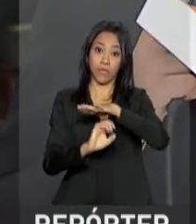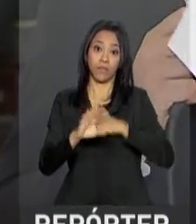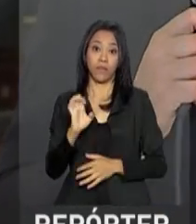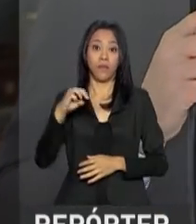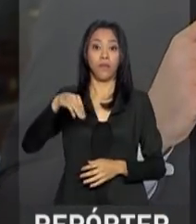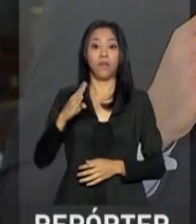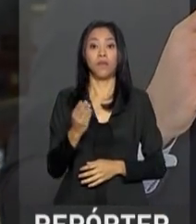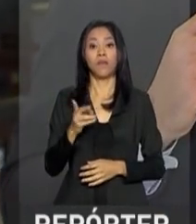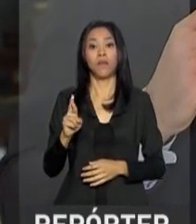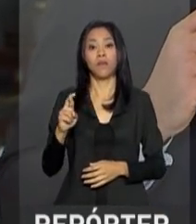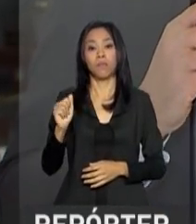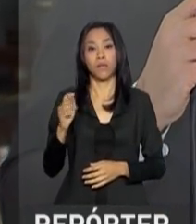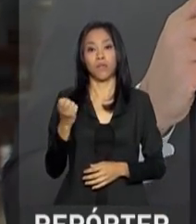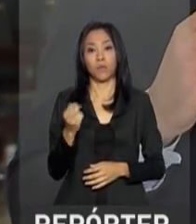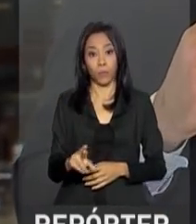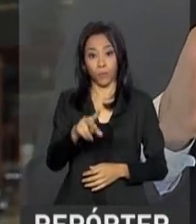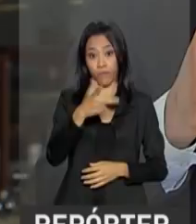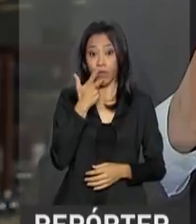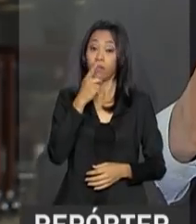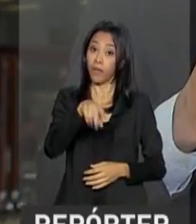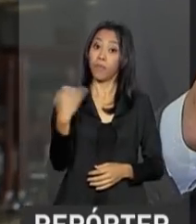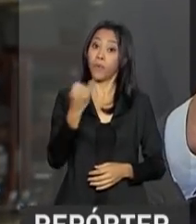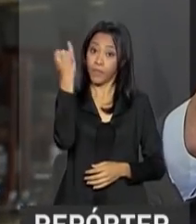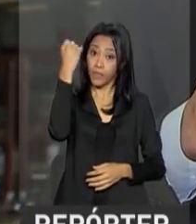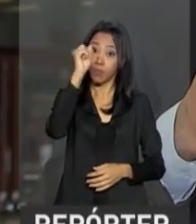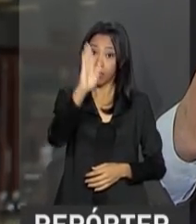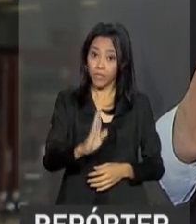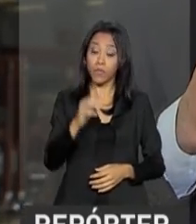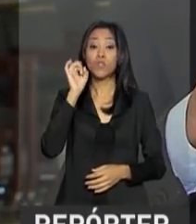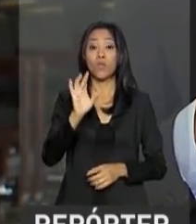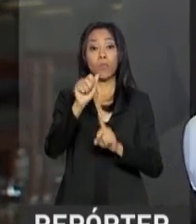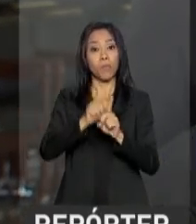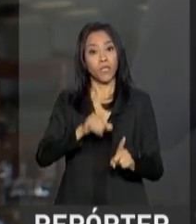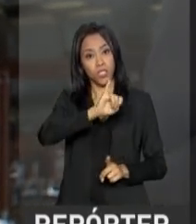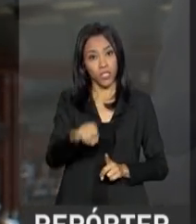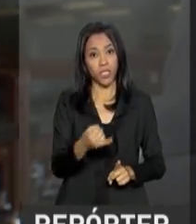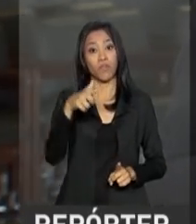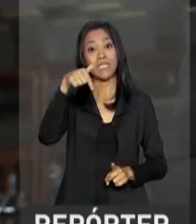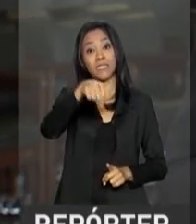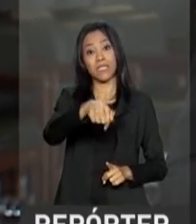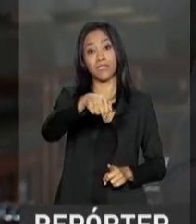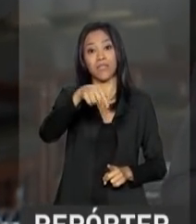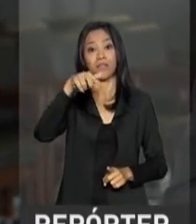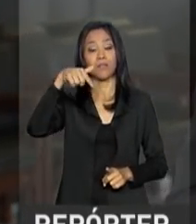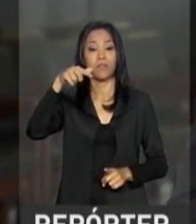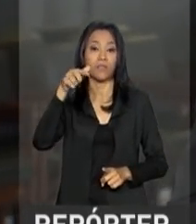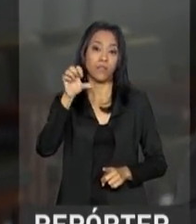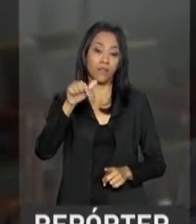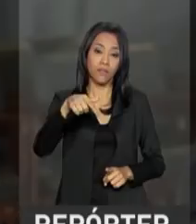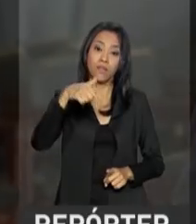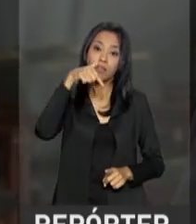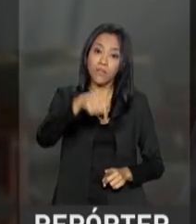thaíssa o turismo estrangeiro é muito importante mesmo para o brasil só em janeiro deste ano os setores gptou 779 milhões de